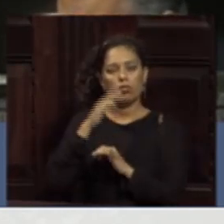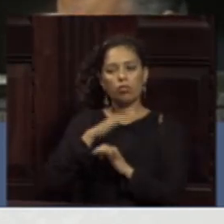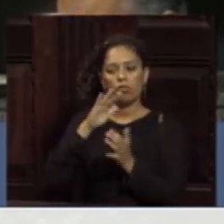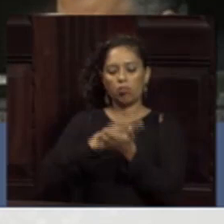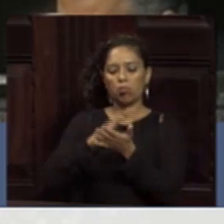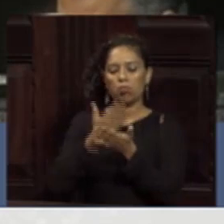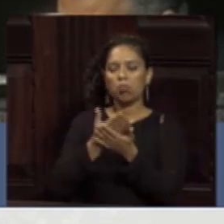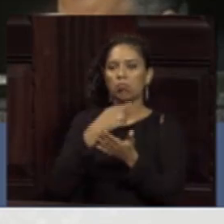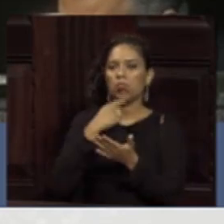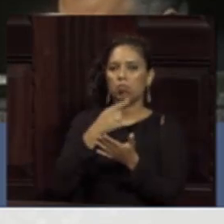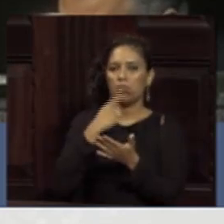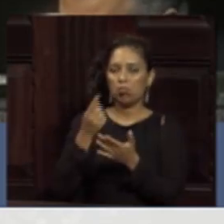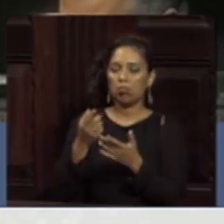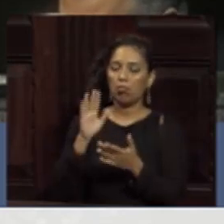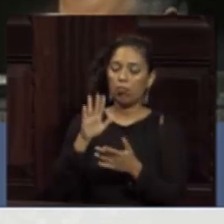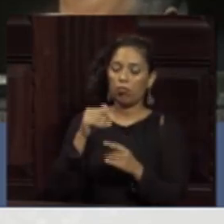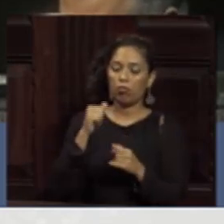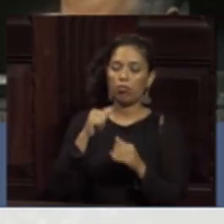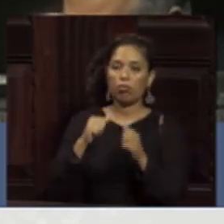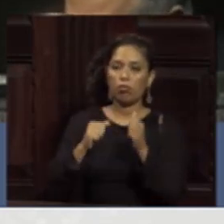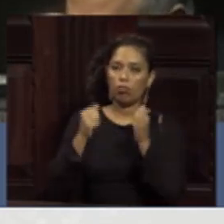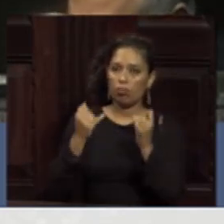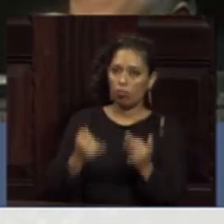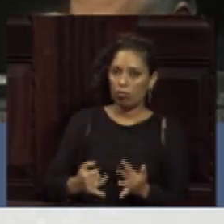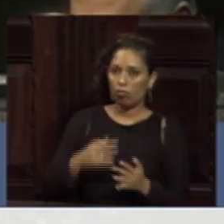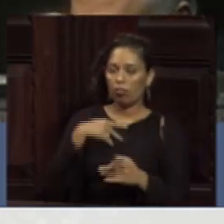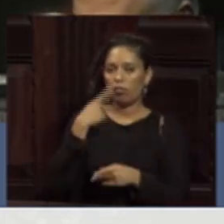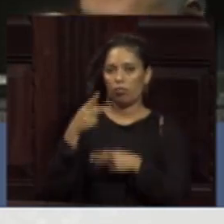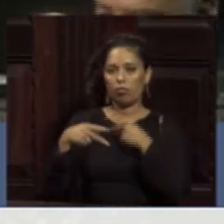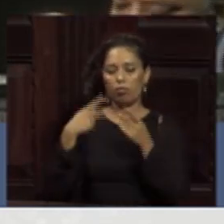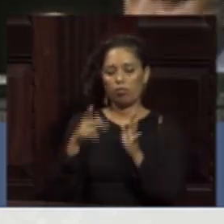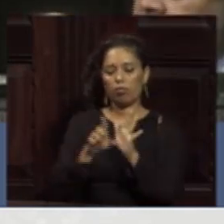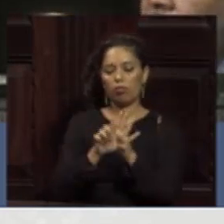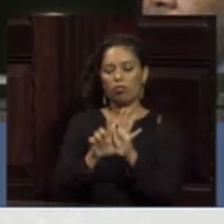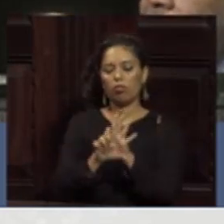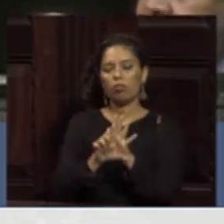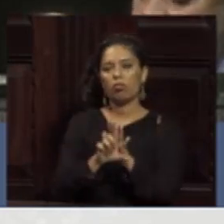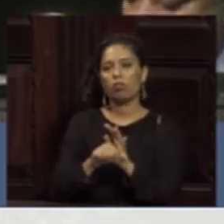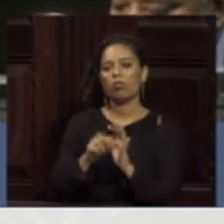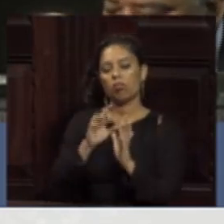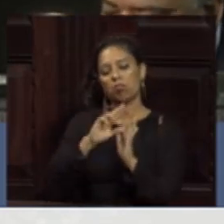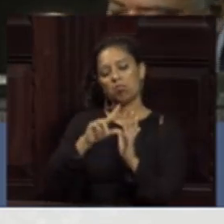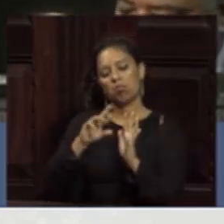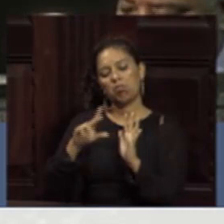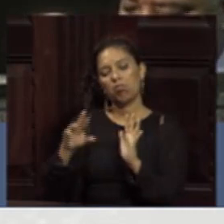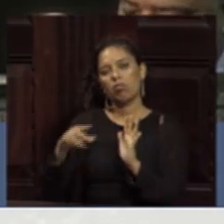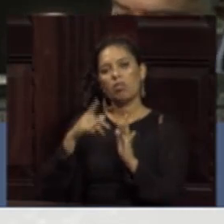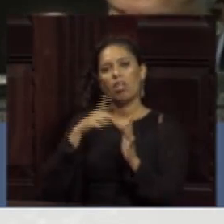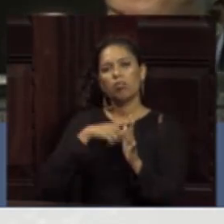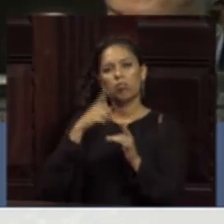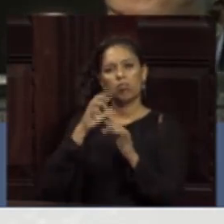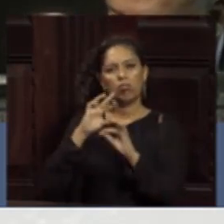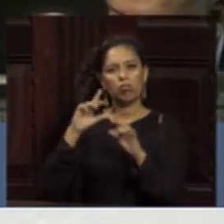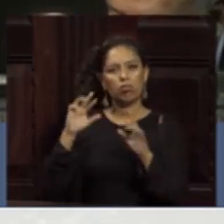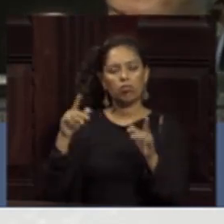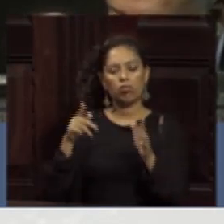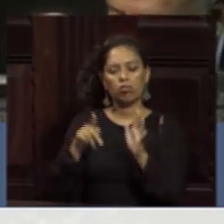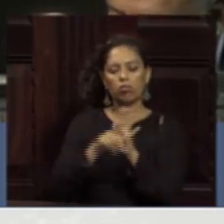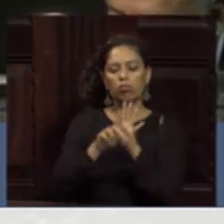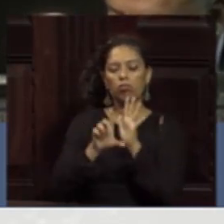Janeiro. Em discussão. Não havendo quem queira discutir, encerrada a discussão. Em votação. Se for favorável, permaneça como